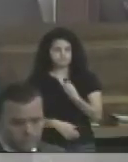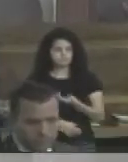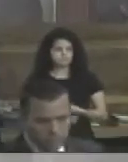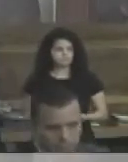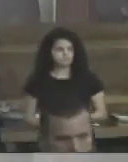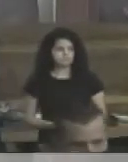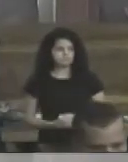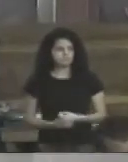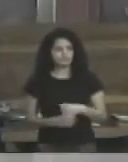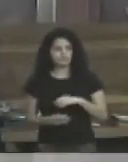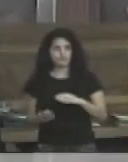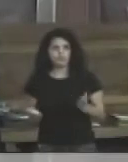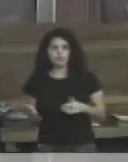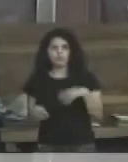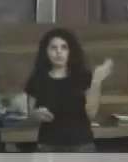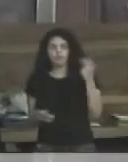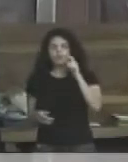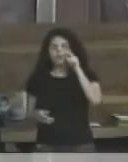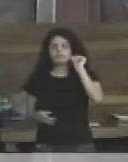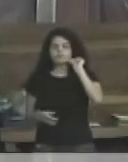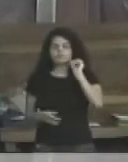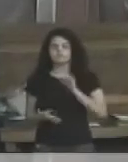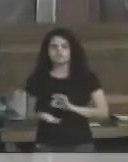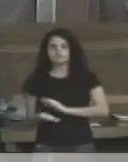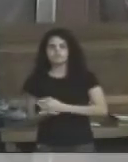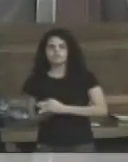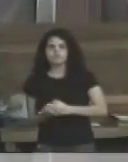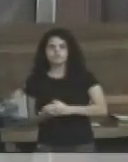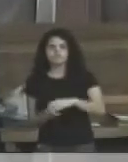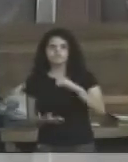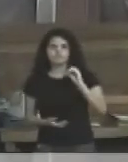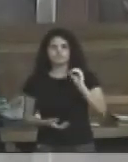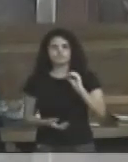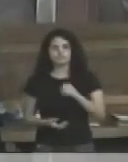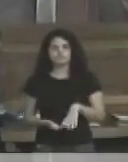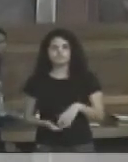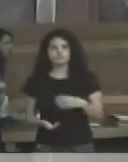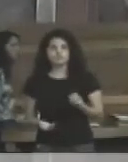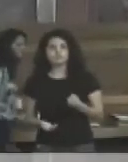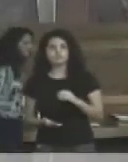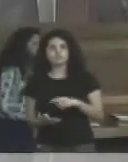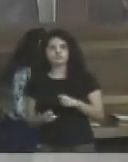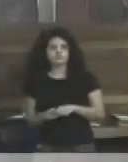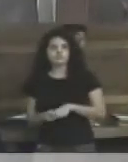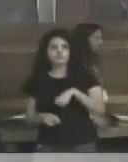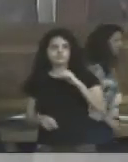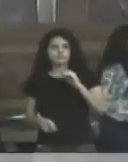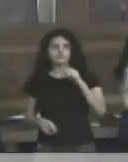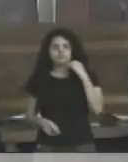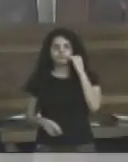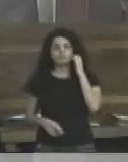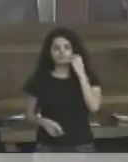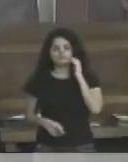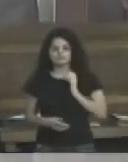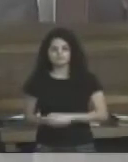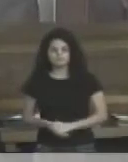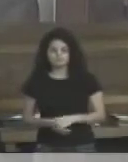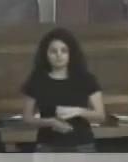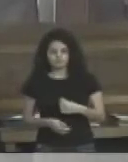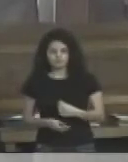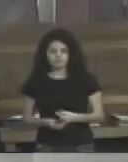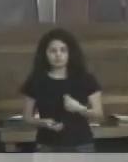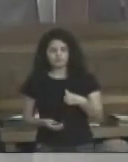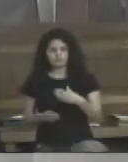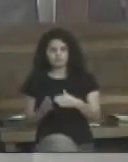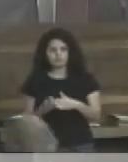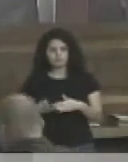iniciou o mês de outubro, nós esse mês estamos comemorando aqui o Outubro Rosa, então convidar a todos que queiram participar, amanhã se inicia aqui,